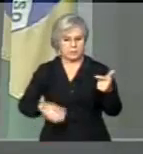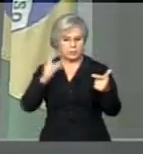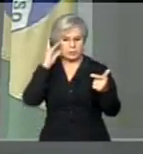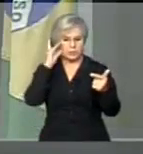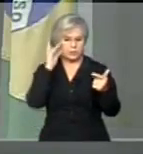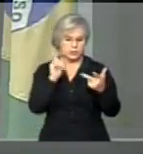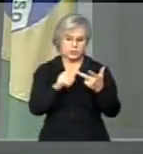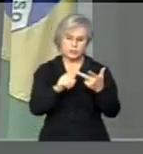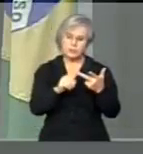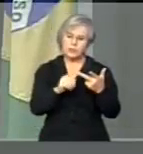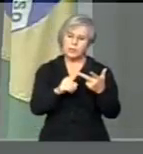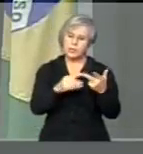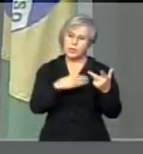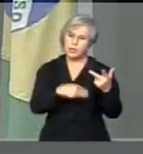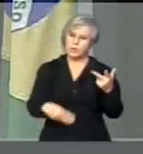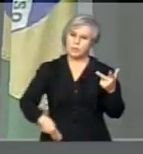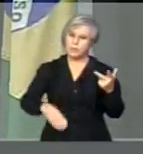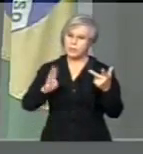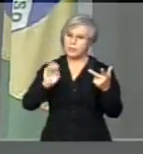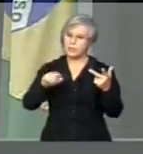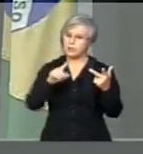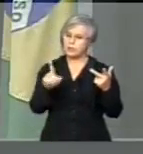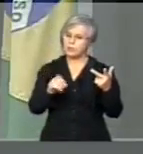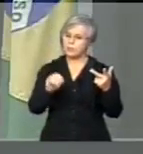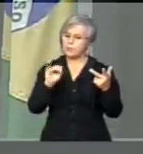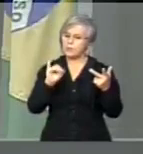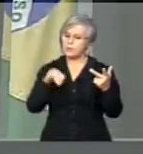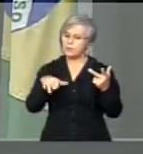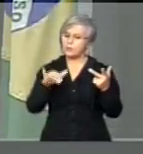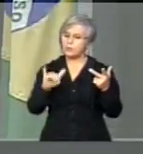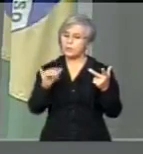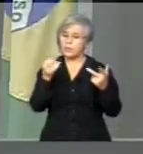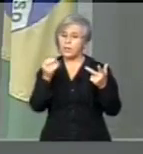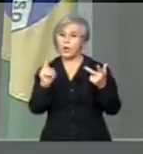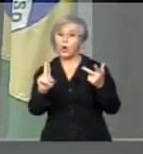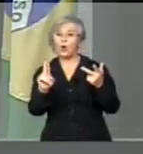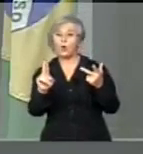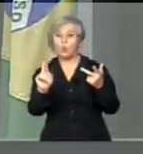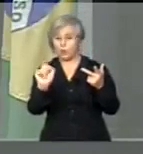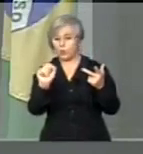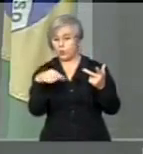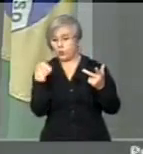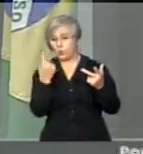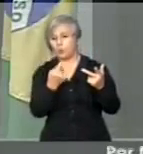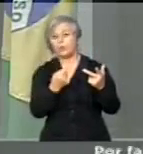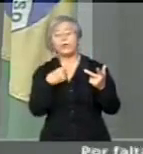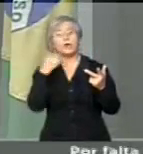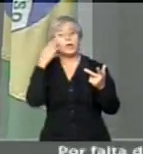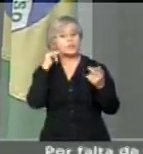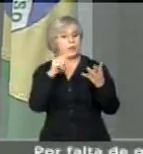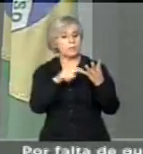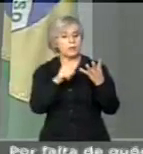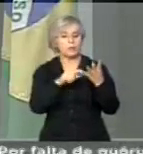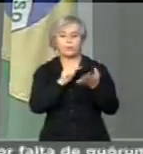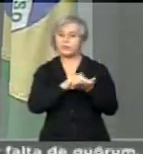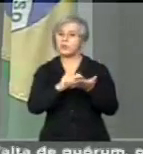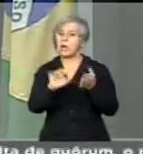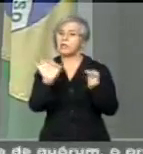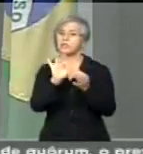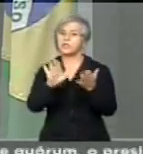do ministro Bezuini ou o que nós conhecemos? Não há agenda a